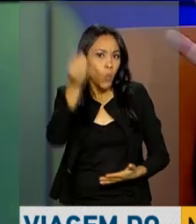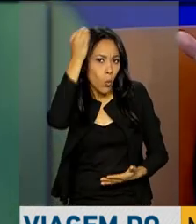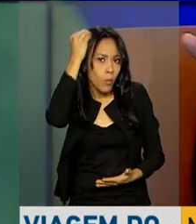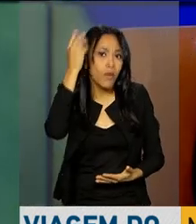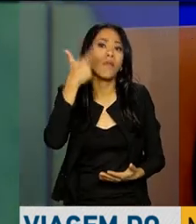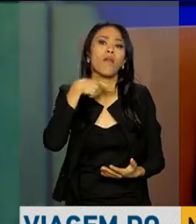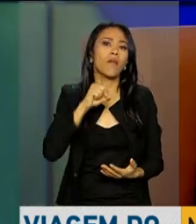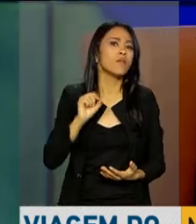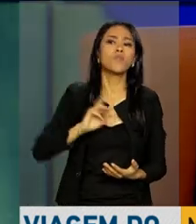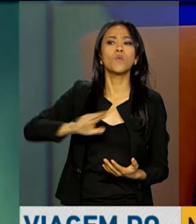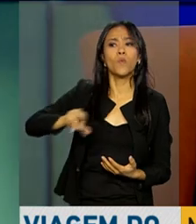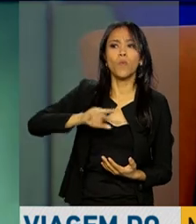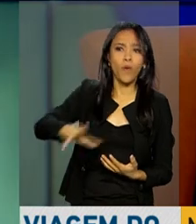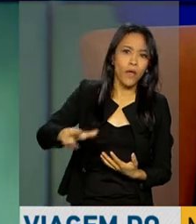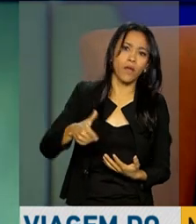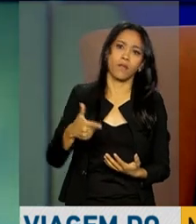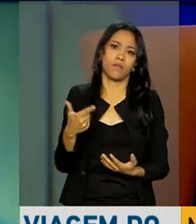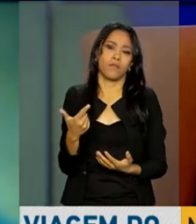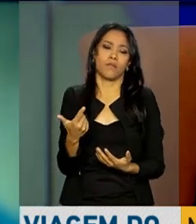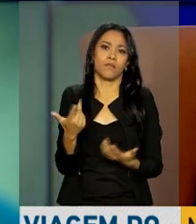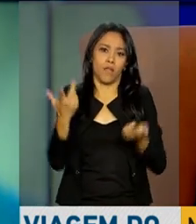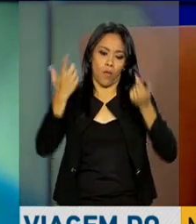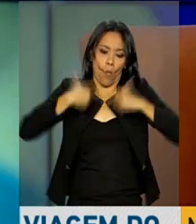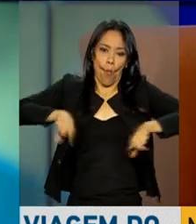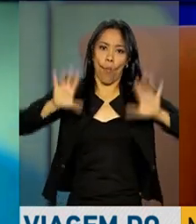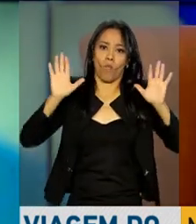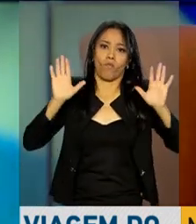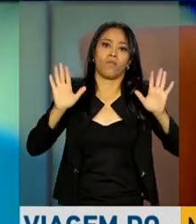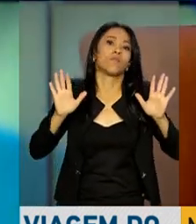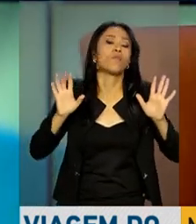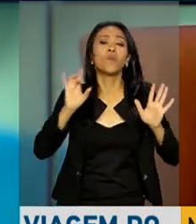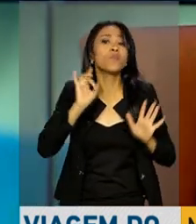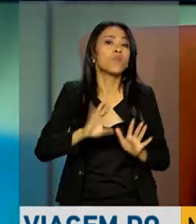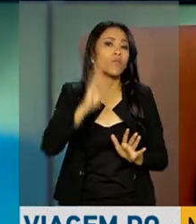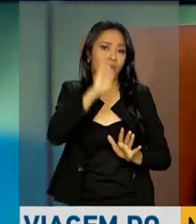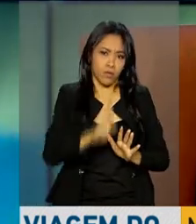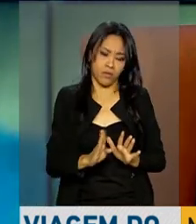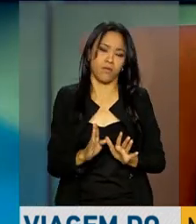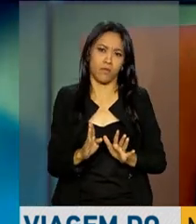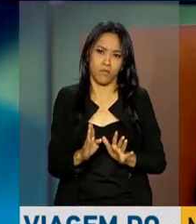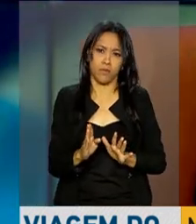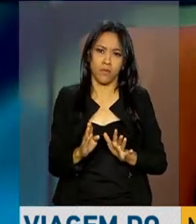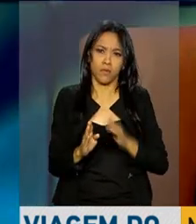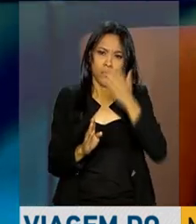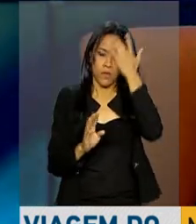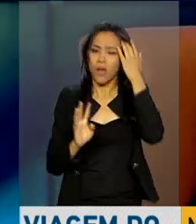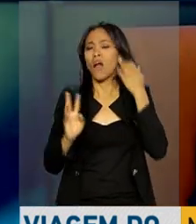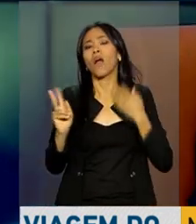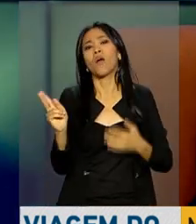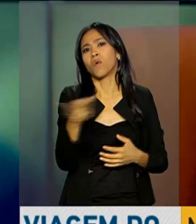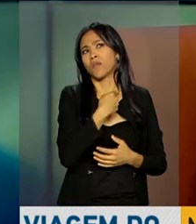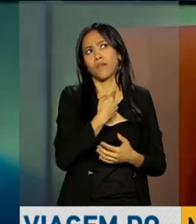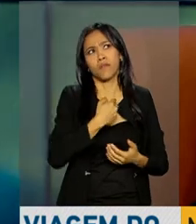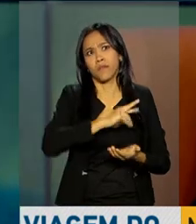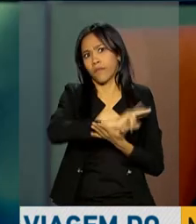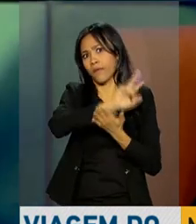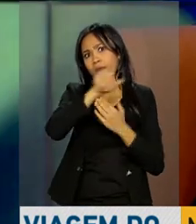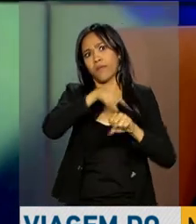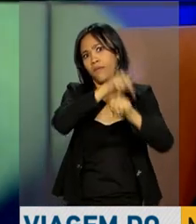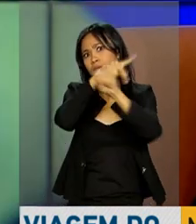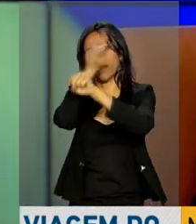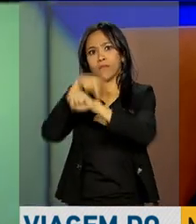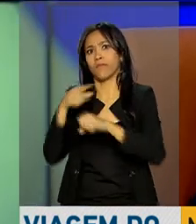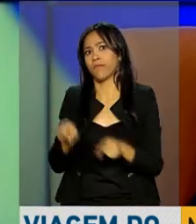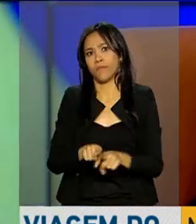quem não são os praticantes ilícitos. Né? Isso ocorre, não é só no Brasil, convenhamos, ocorre em muitos locais, né, em muitos